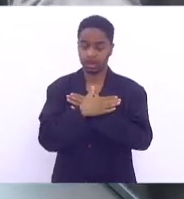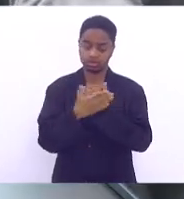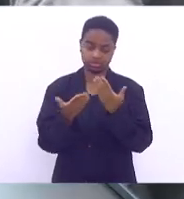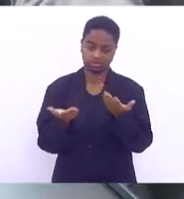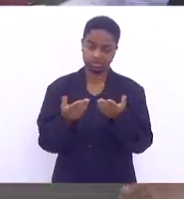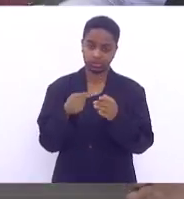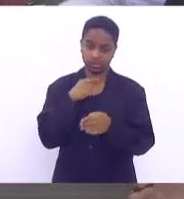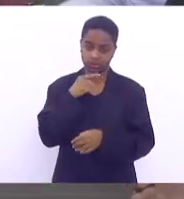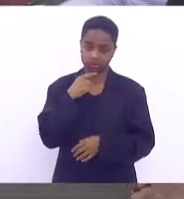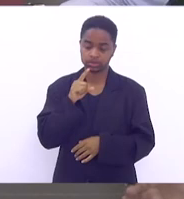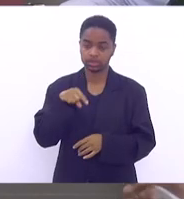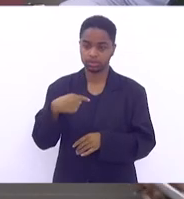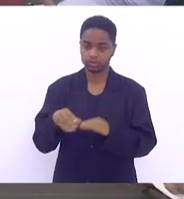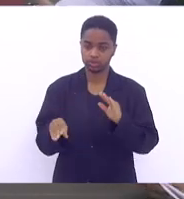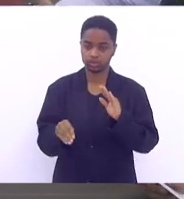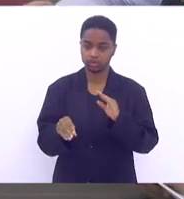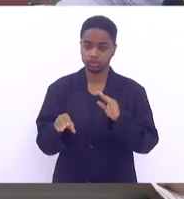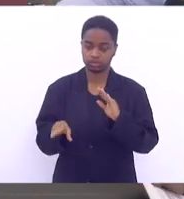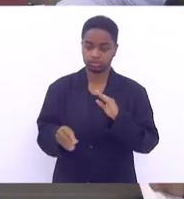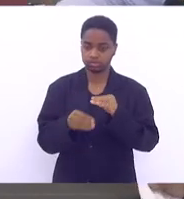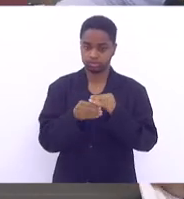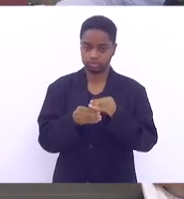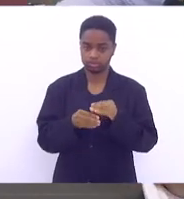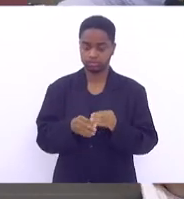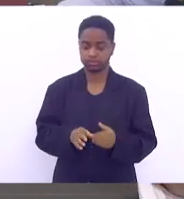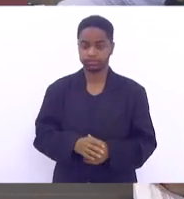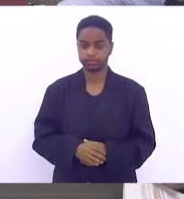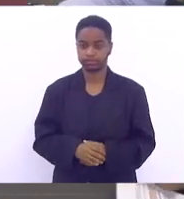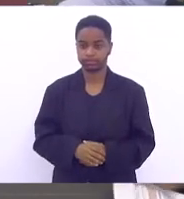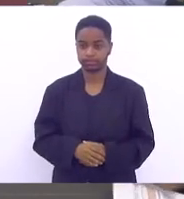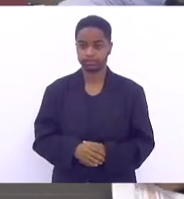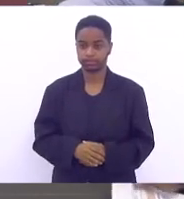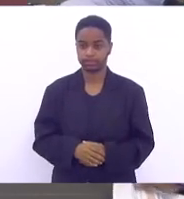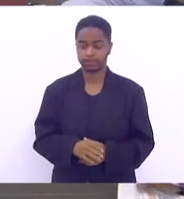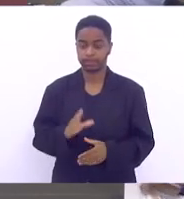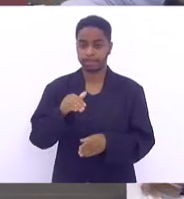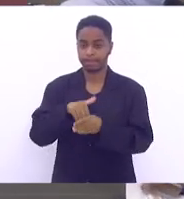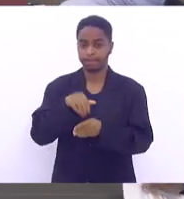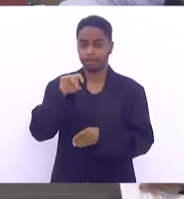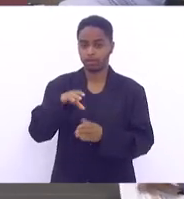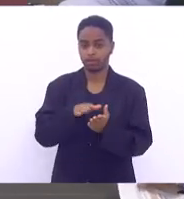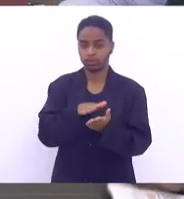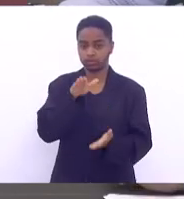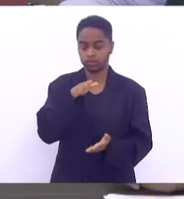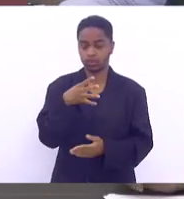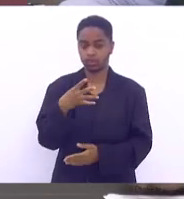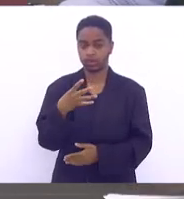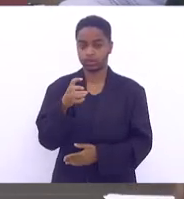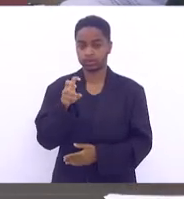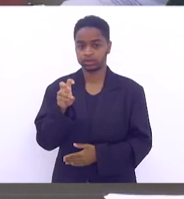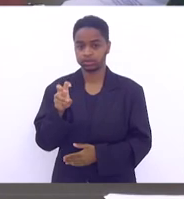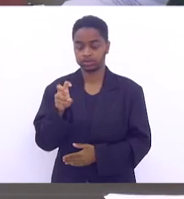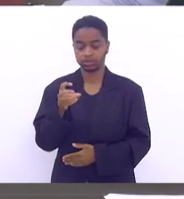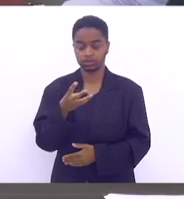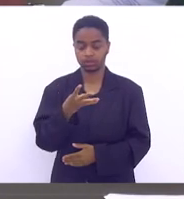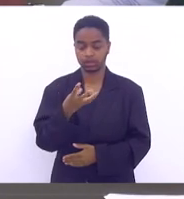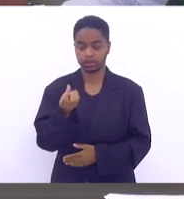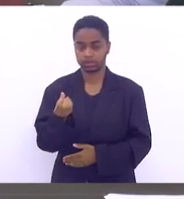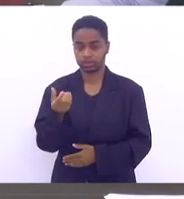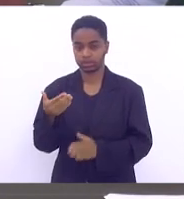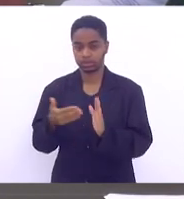É inserido na próxima pauta. Bem, votando o último bloco, que é o de 46 ao 51, que são